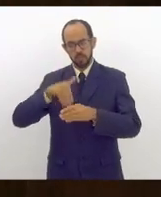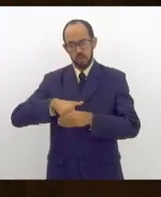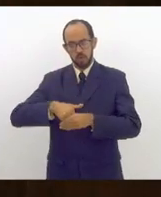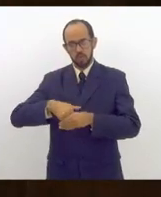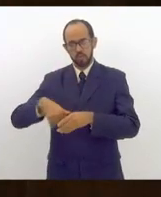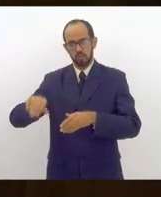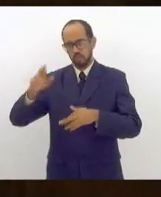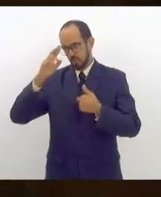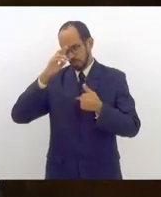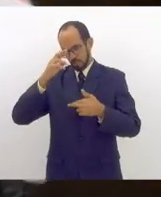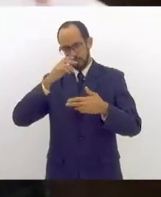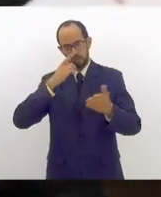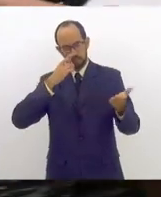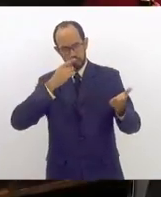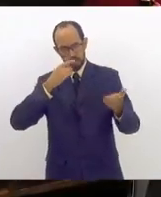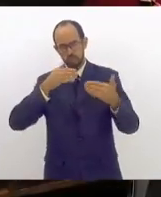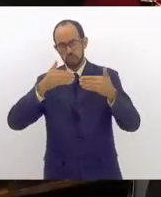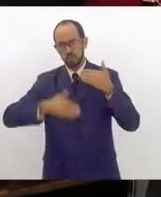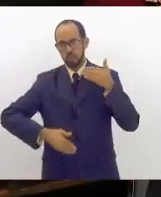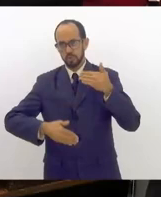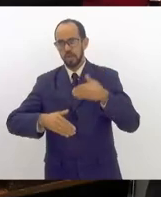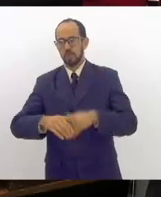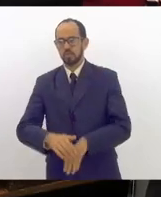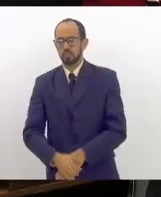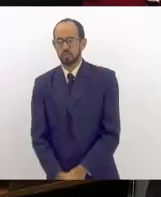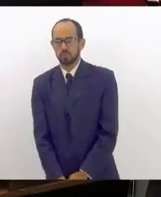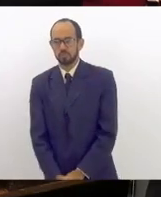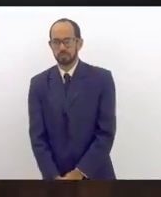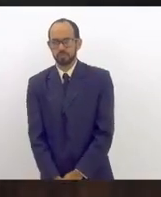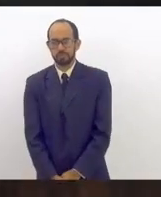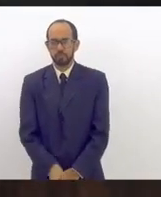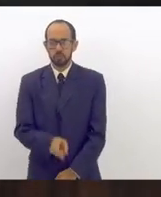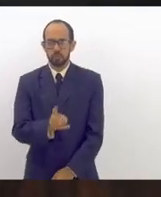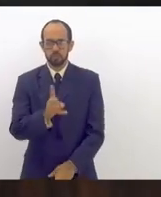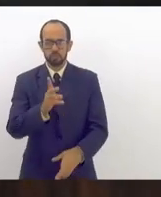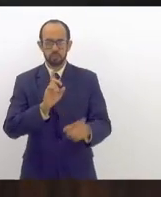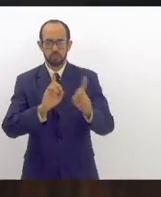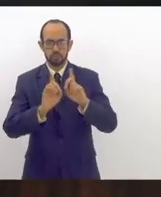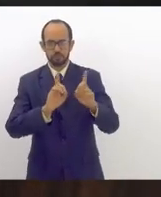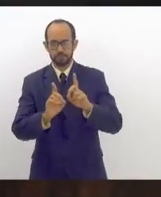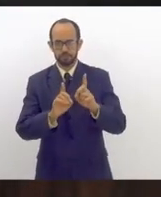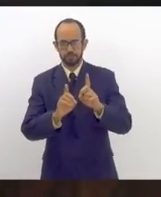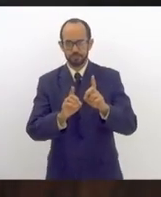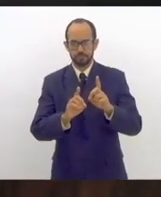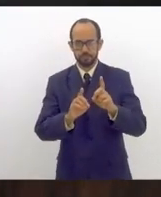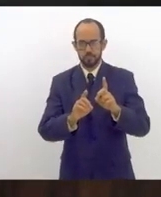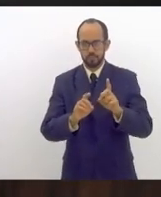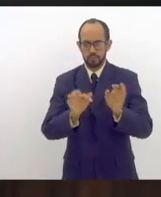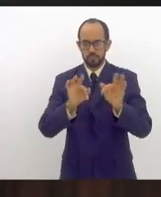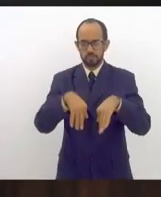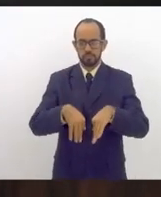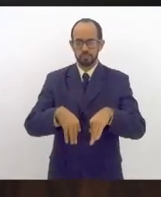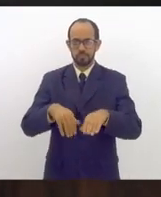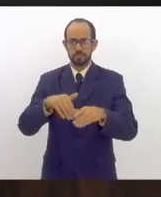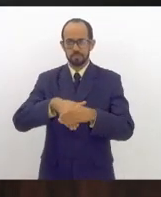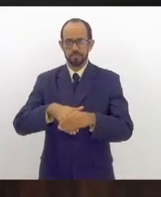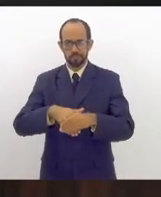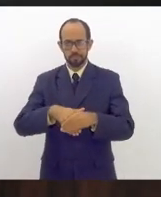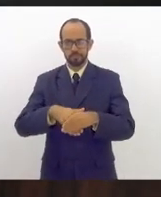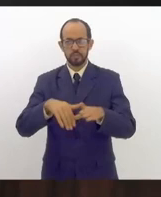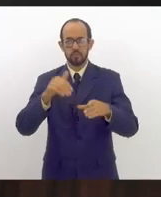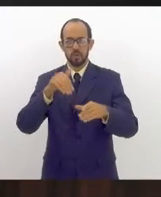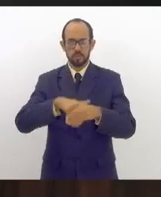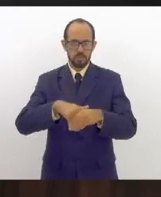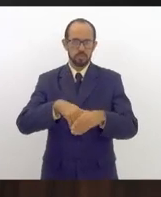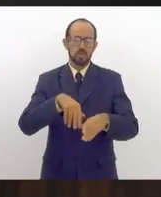vai ser contrário. Ok. Continue em discussão. Não havendo quem queira discutir, encerrada a discussão. Em votação, os senhores que